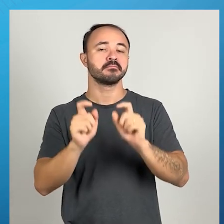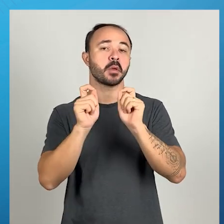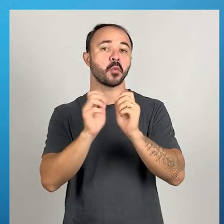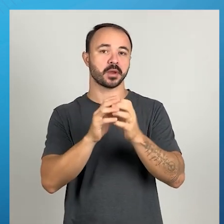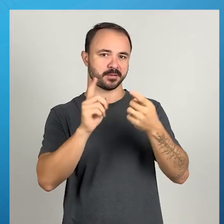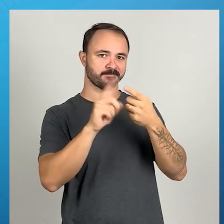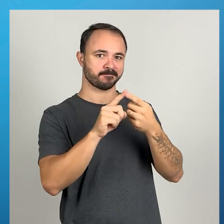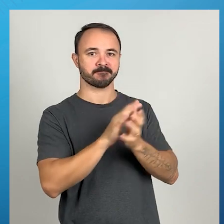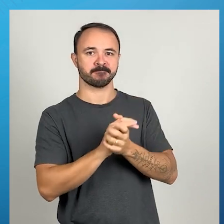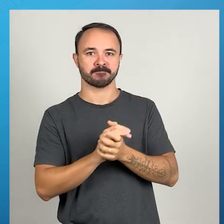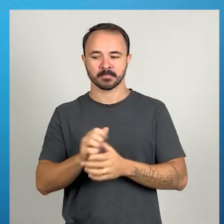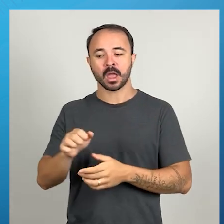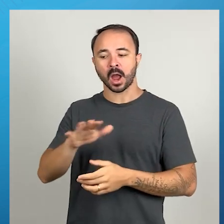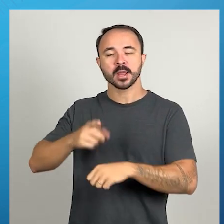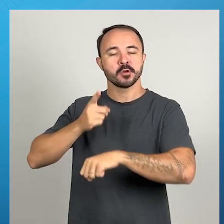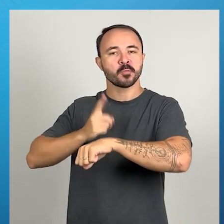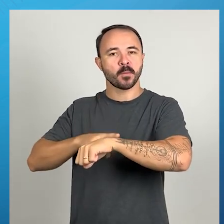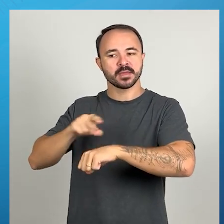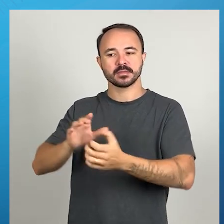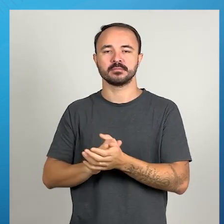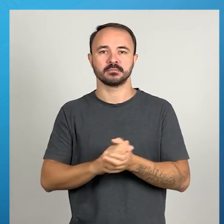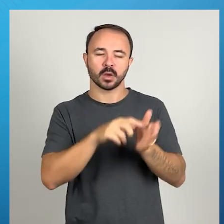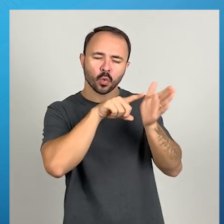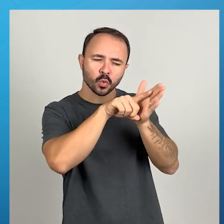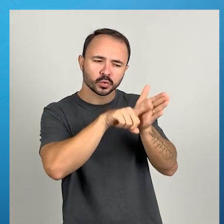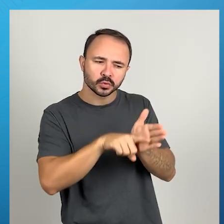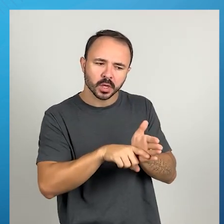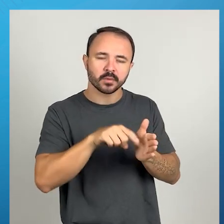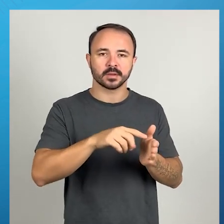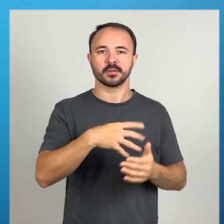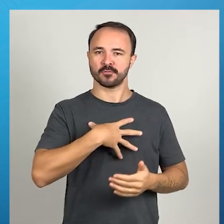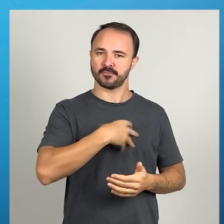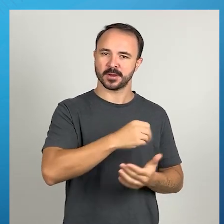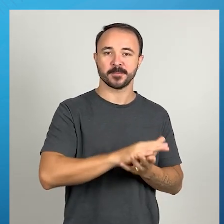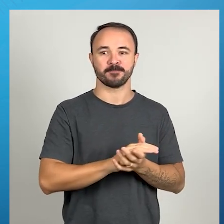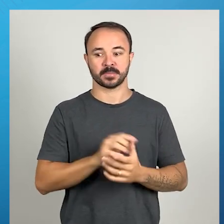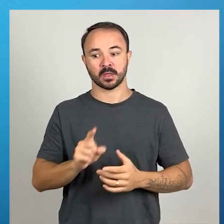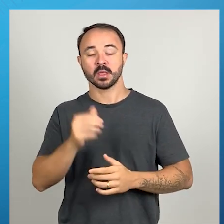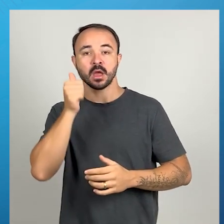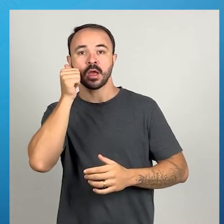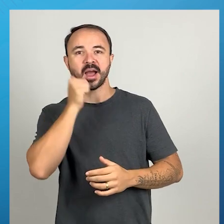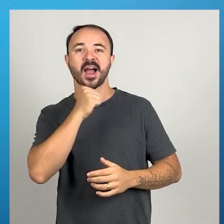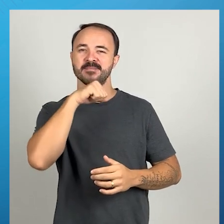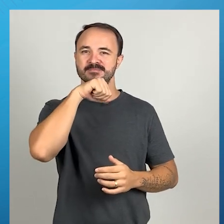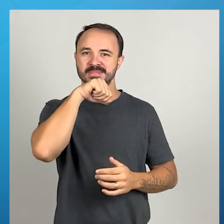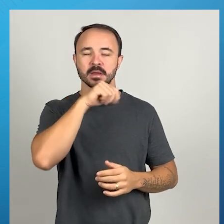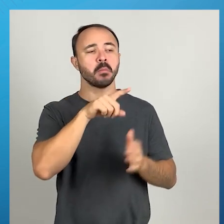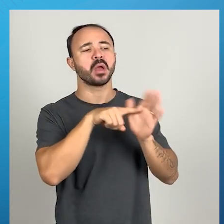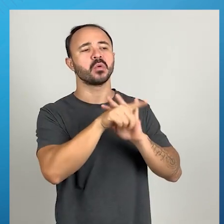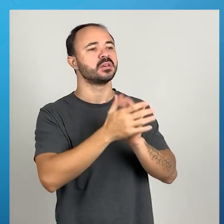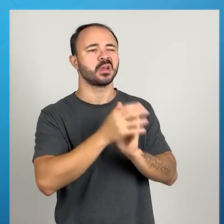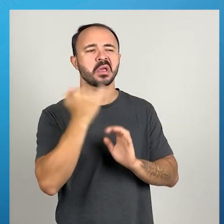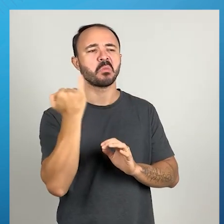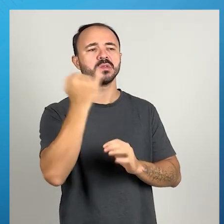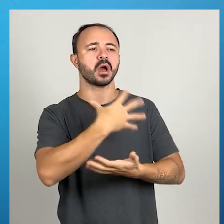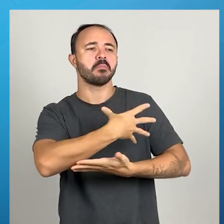seguinte: durante uma consulta médica de rotina, uma mãe de primeira viagem pergunta ao pediatra sobre a importância da amamentação para